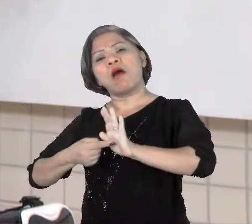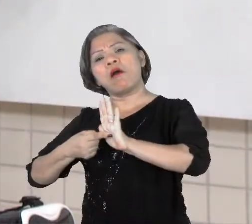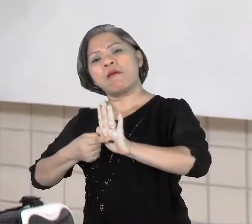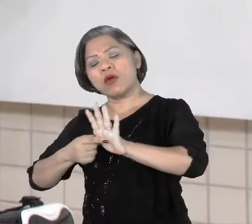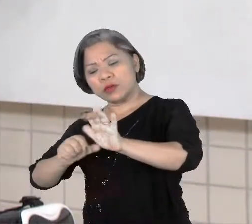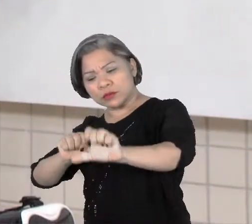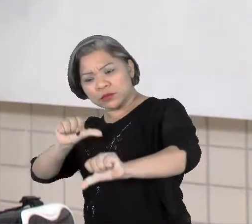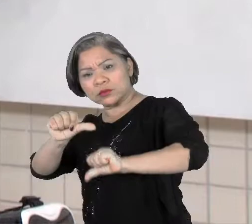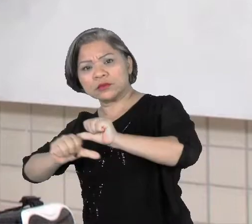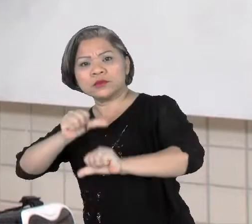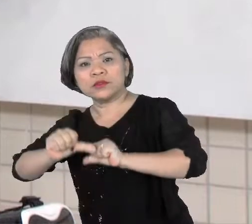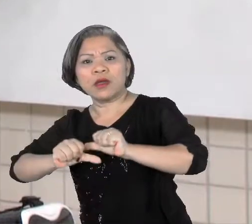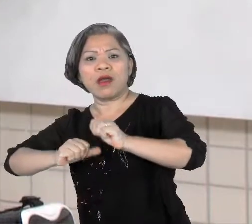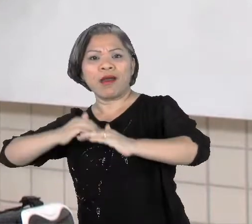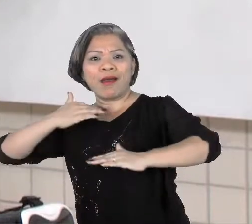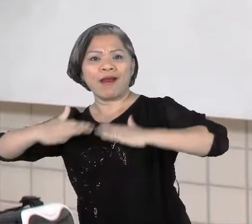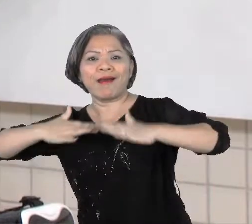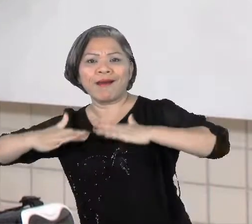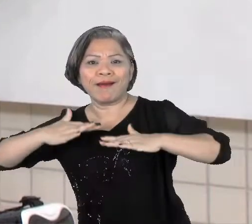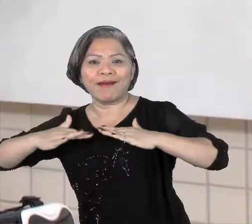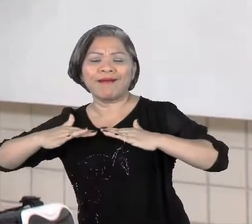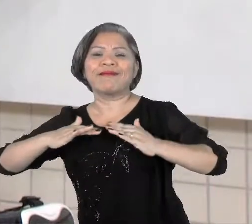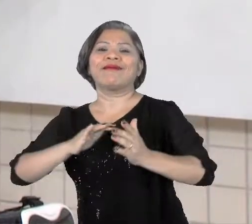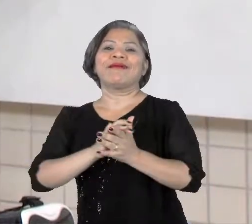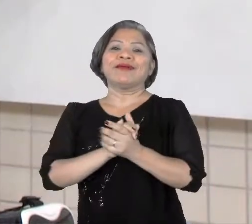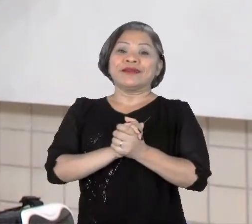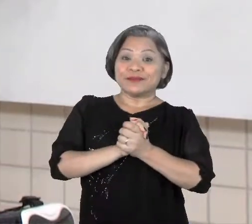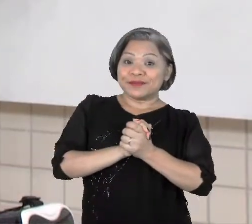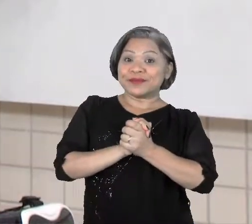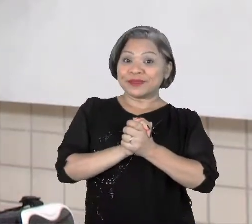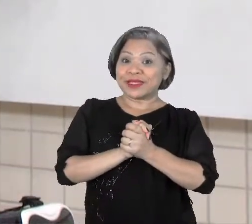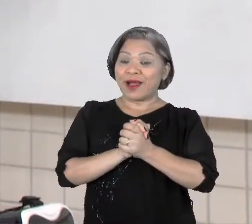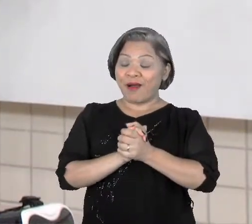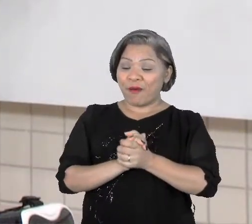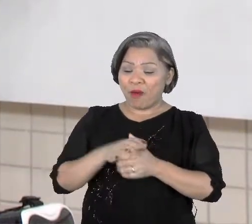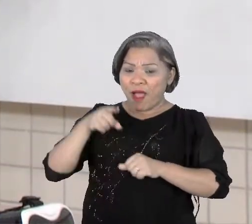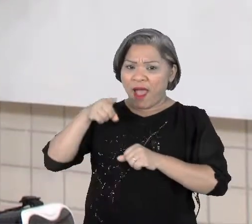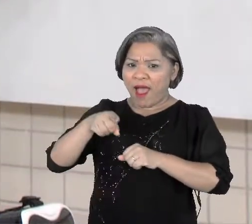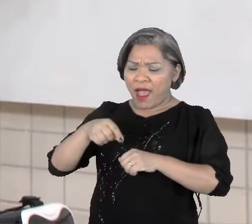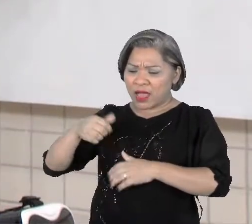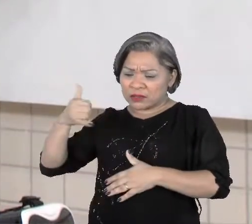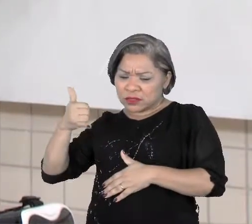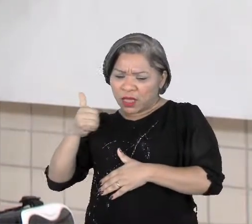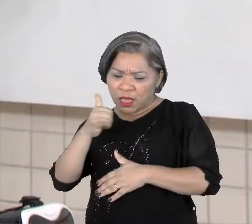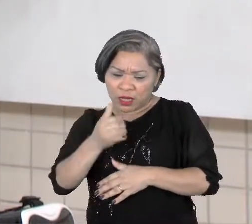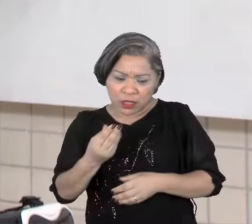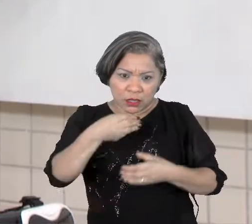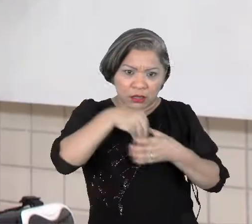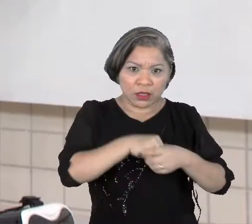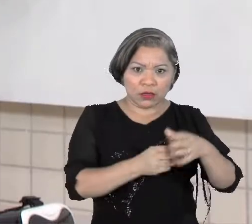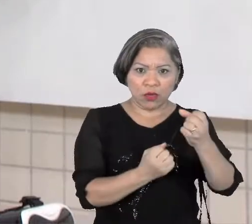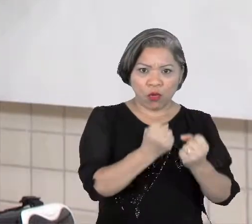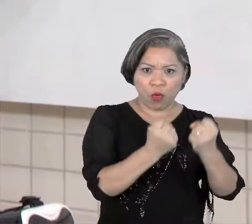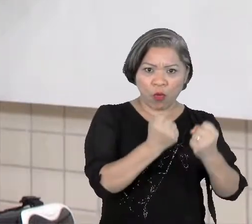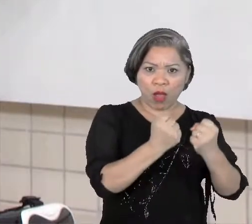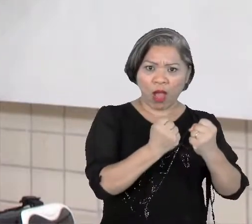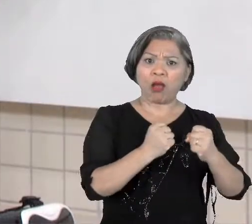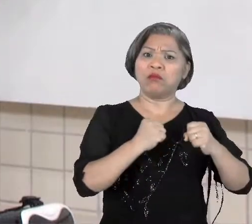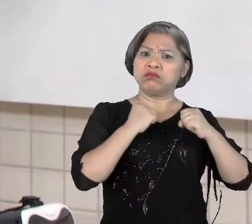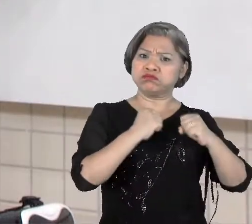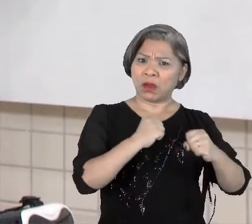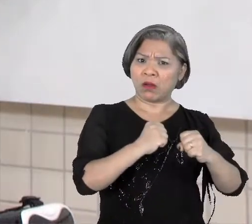em movimento. Coloque essa energia potencial dentro de uma máquina, aí você consegue ter um